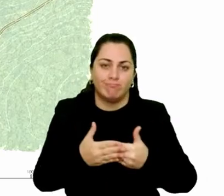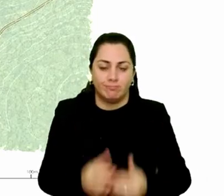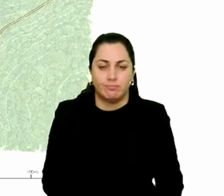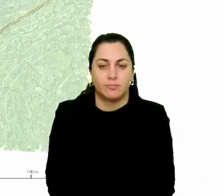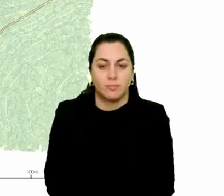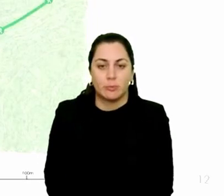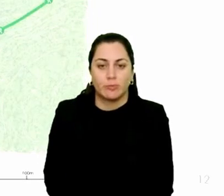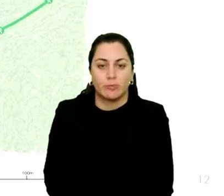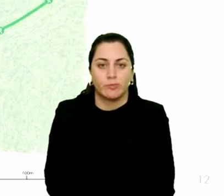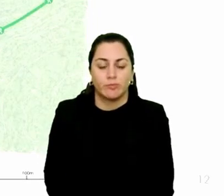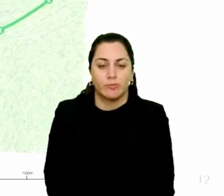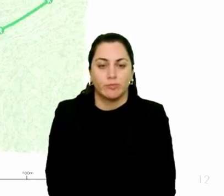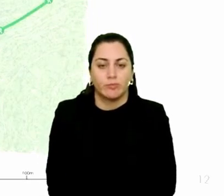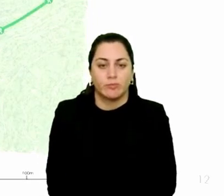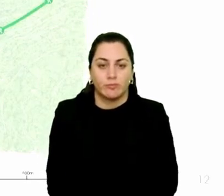apresenta.